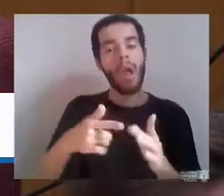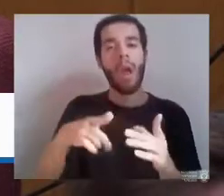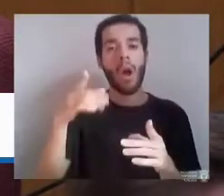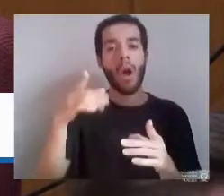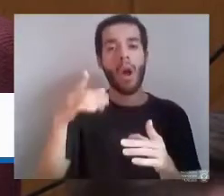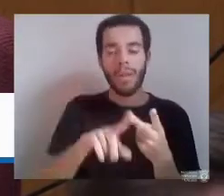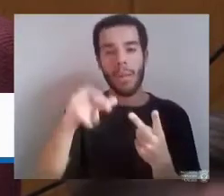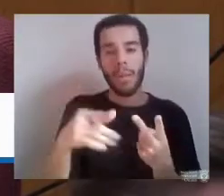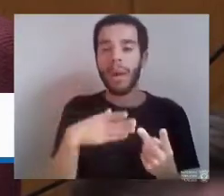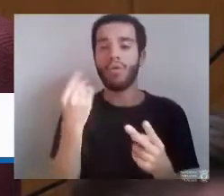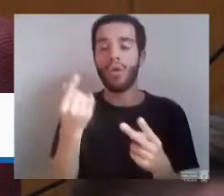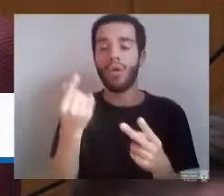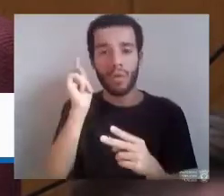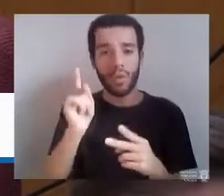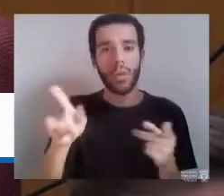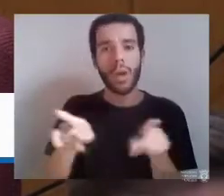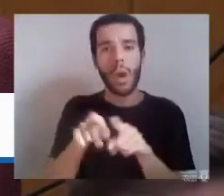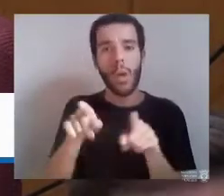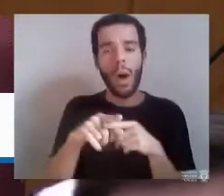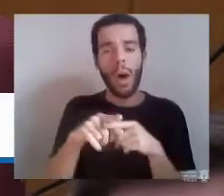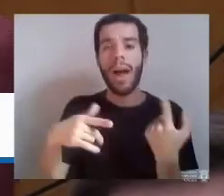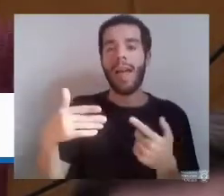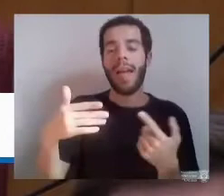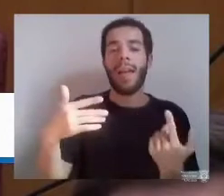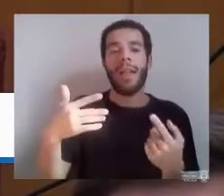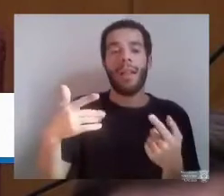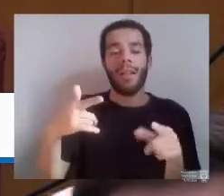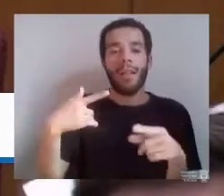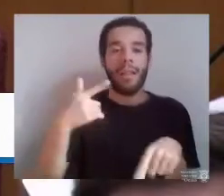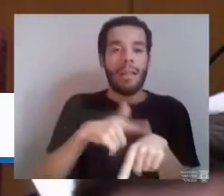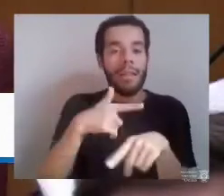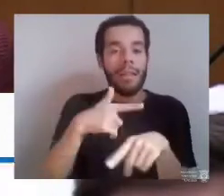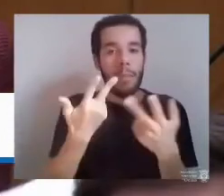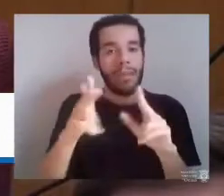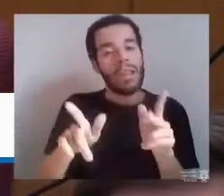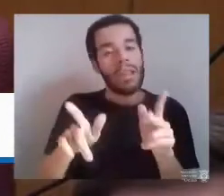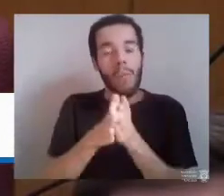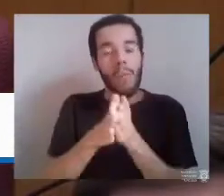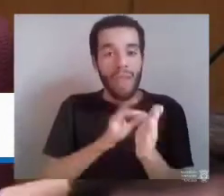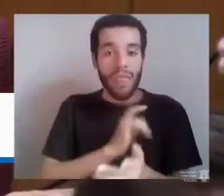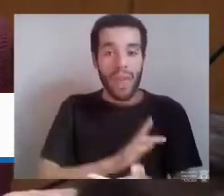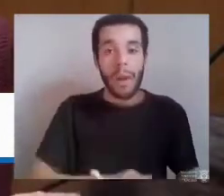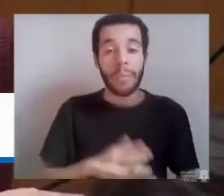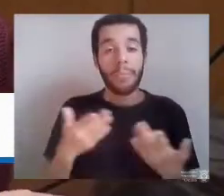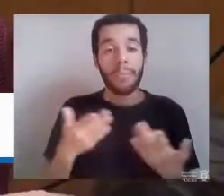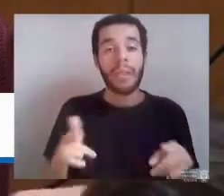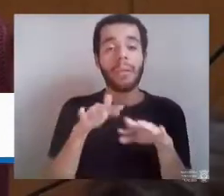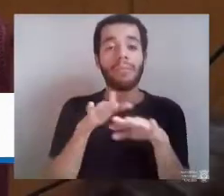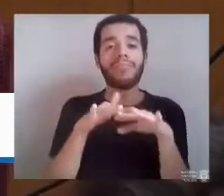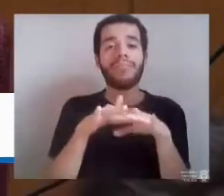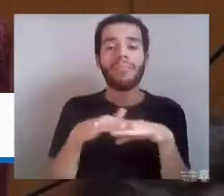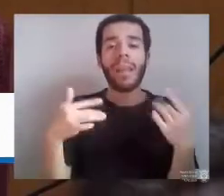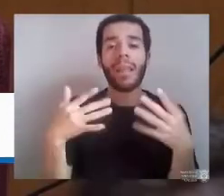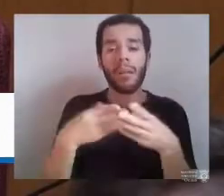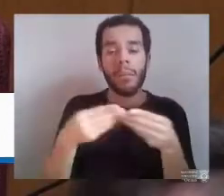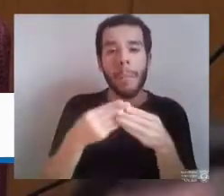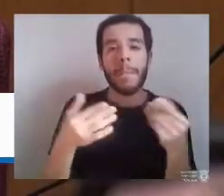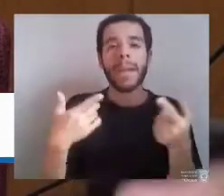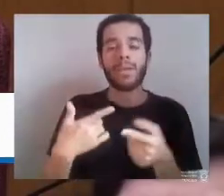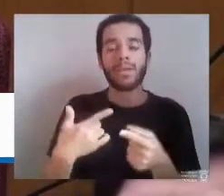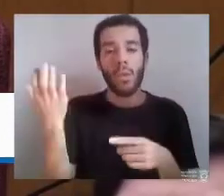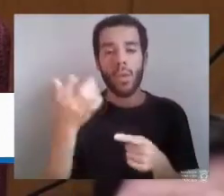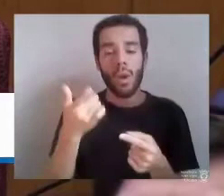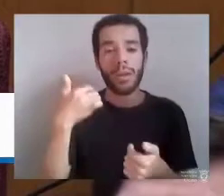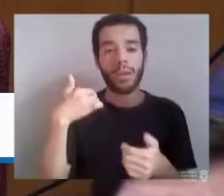e ocupação de tempos livres. Só com uma rede de equipamentos culturais e desportivos se incrementa a qualidade de vida dos